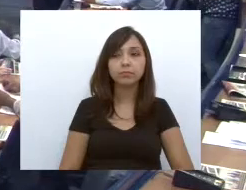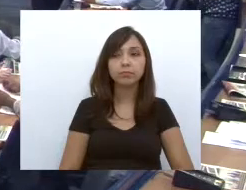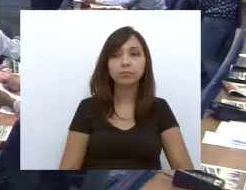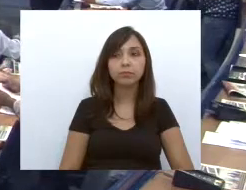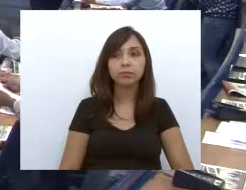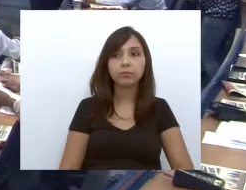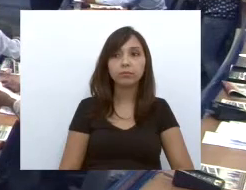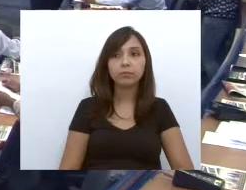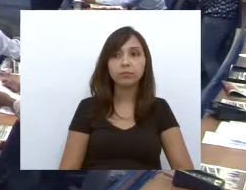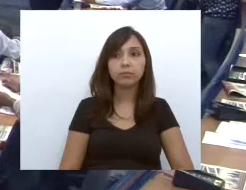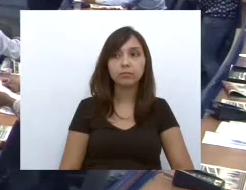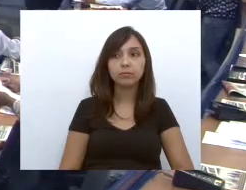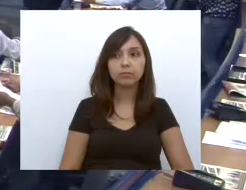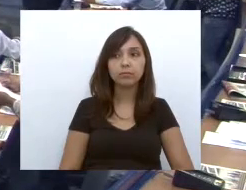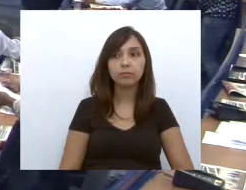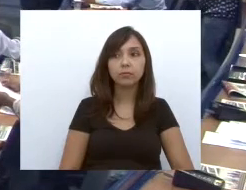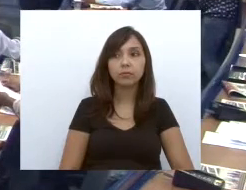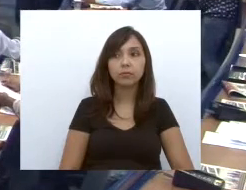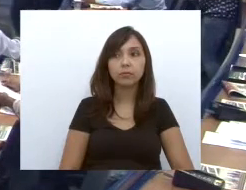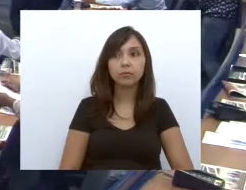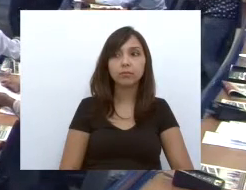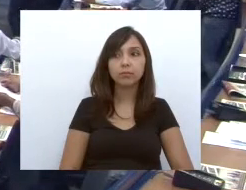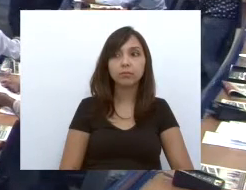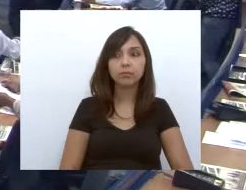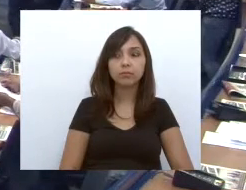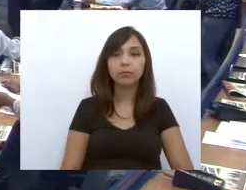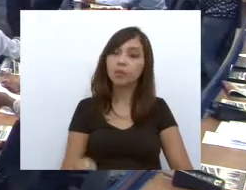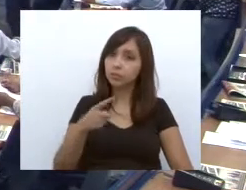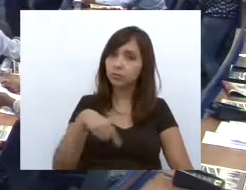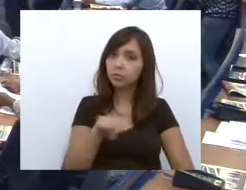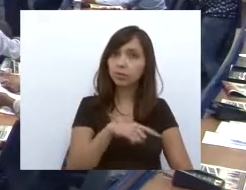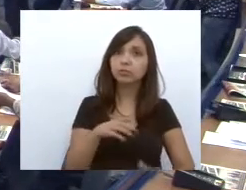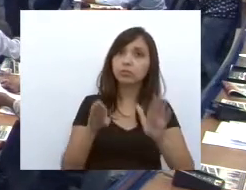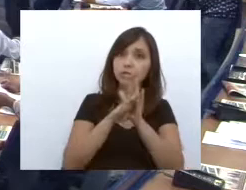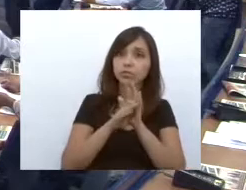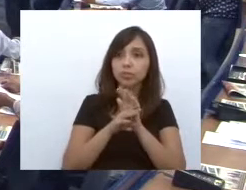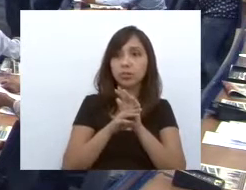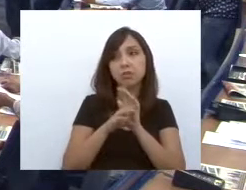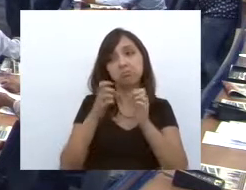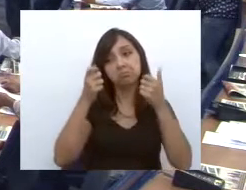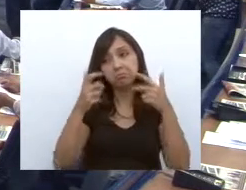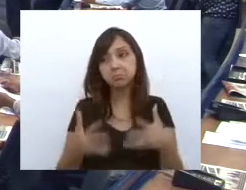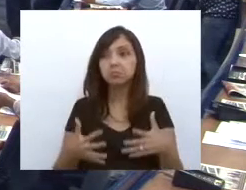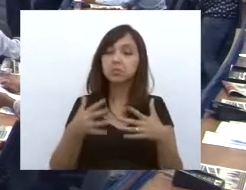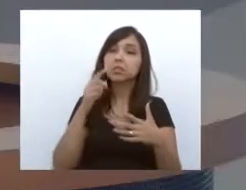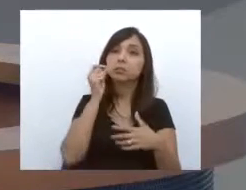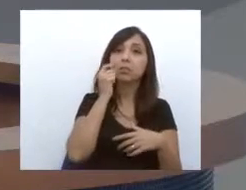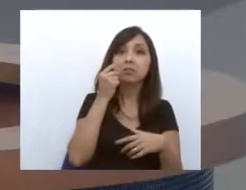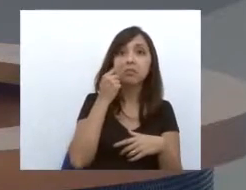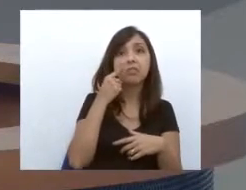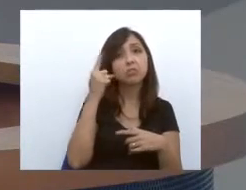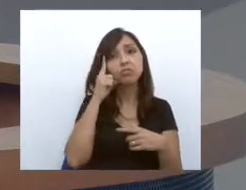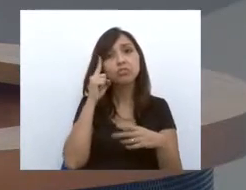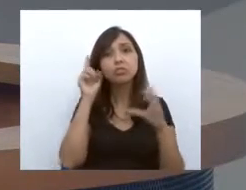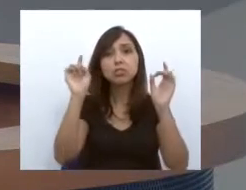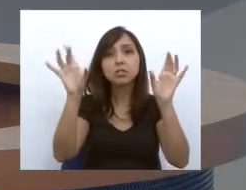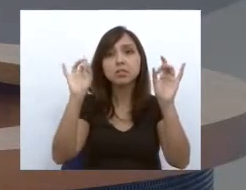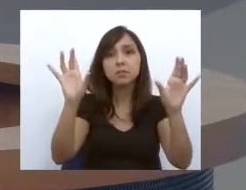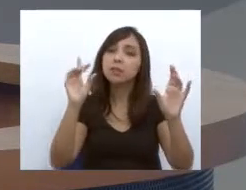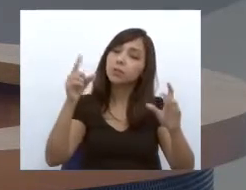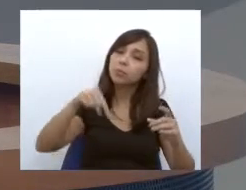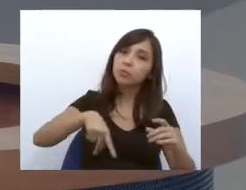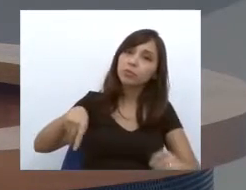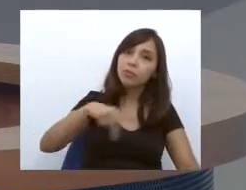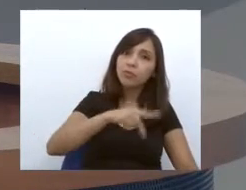É o que ele falou, ele vai suspender 5 minutos, nós vamos acordar e vamos chegar a um denominador. Hoje trata-se de um dia especial, é dia dos